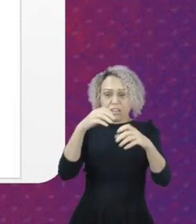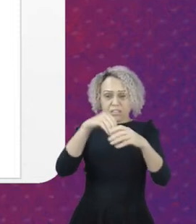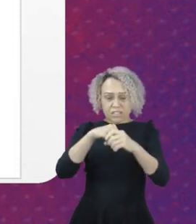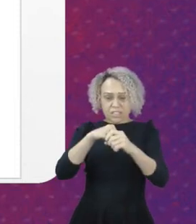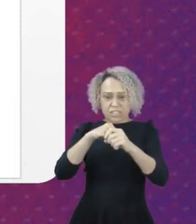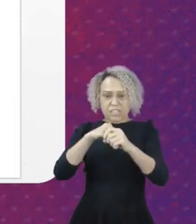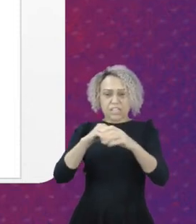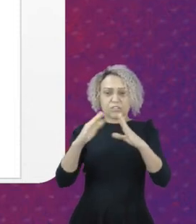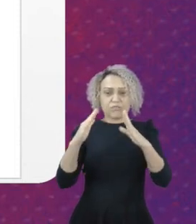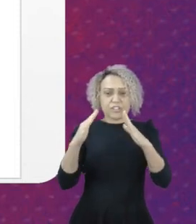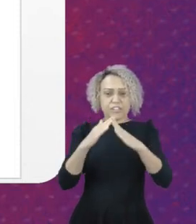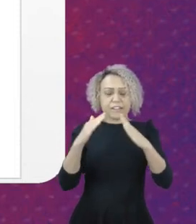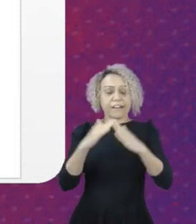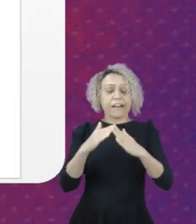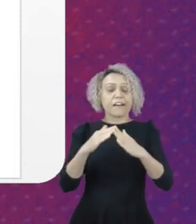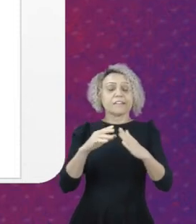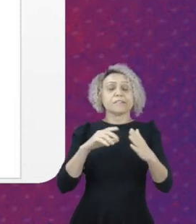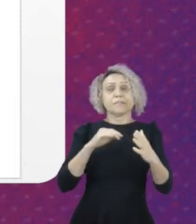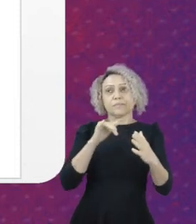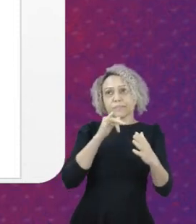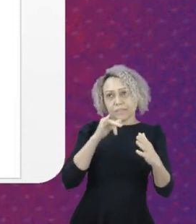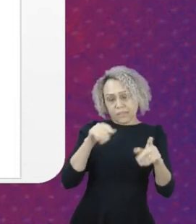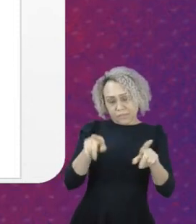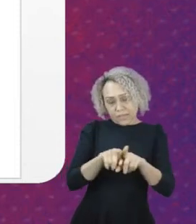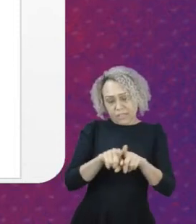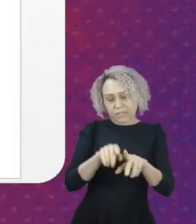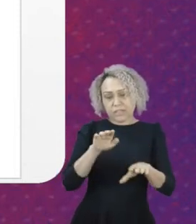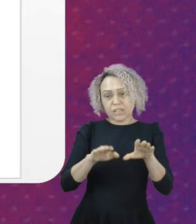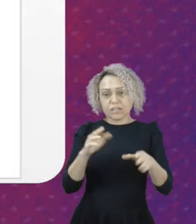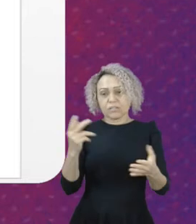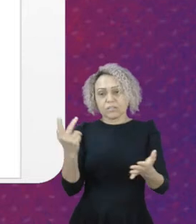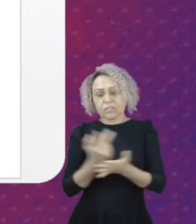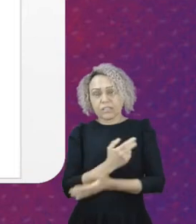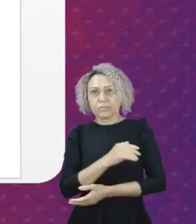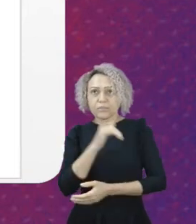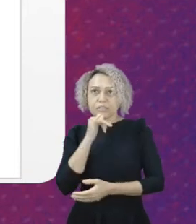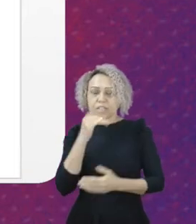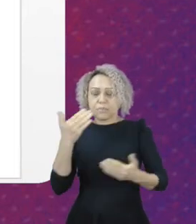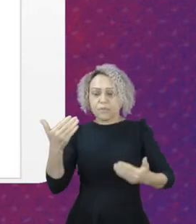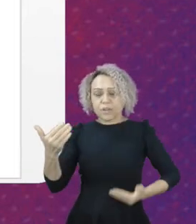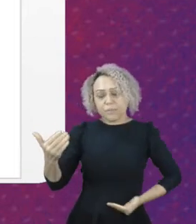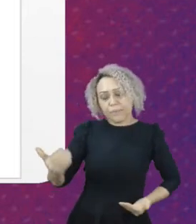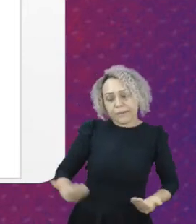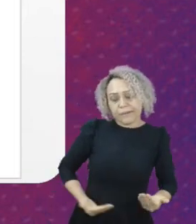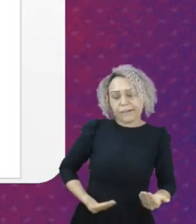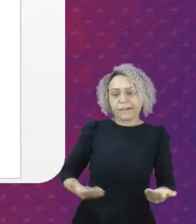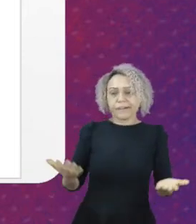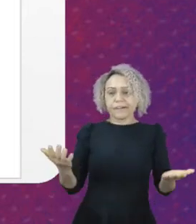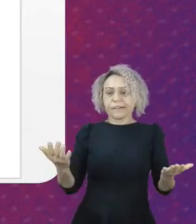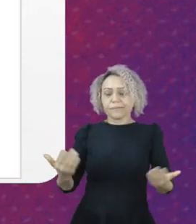parental. Então, empregados, né, pessoas que convivem, agregados,